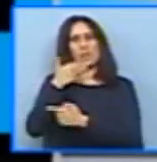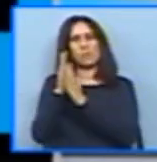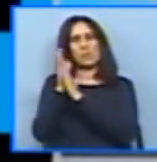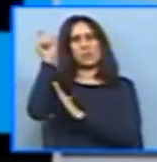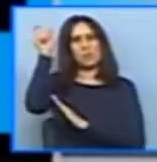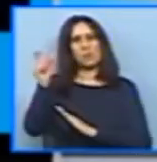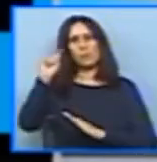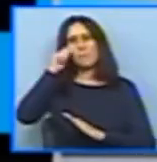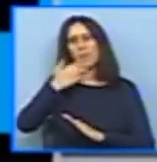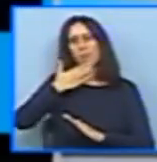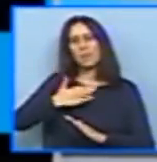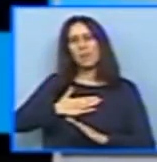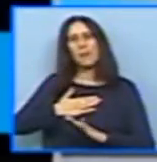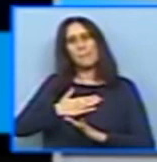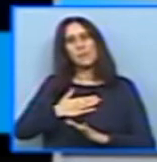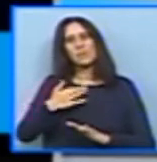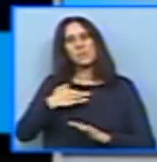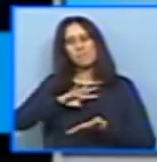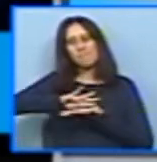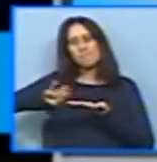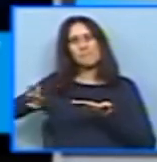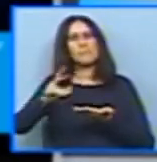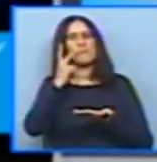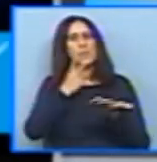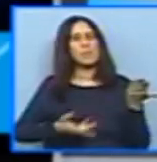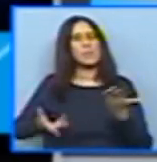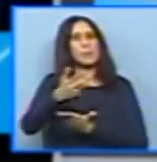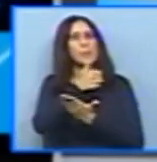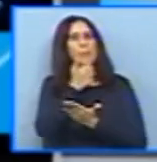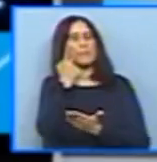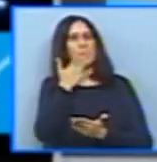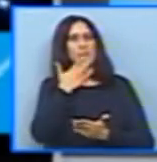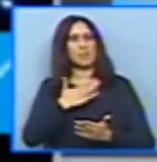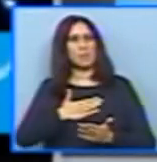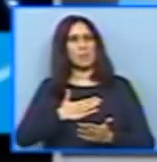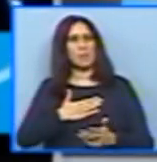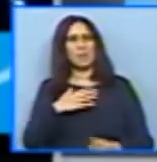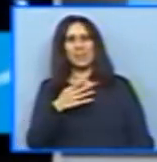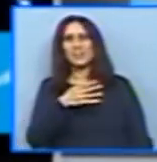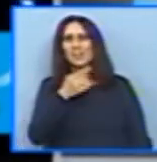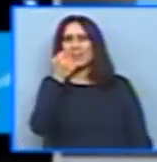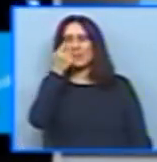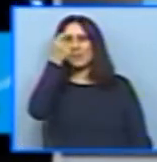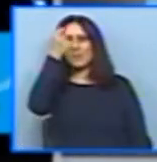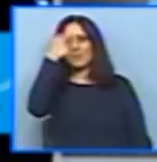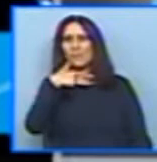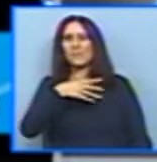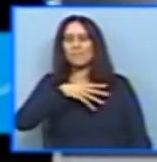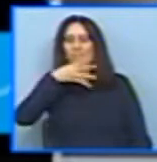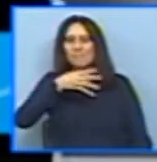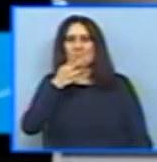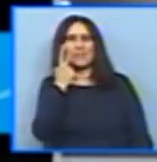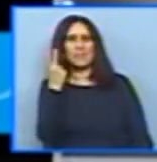que me condena, mas eu que me excluo destas dinâmicas de vida e que fazem viver. Esta narração da vida, nesse sentido, parece-me ser um dos